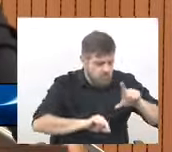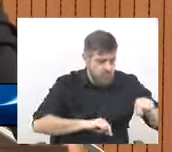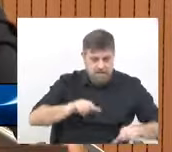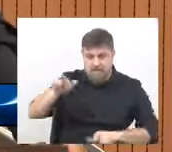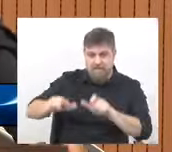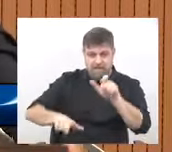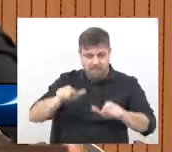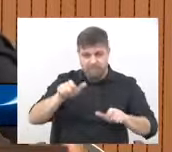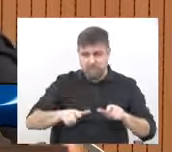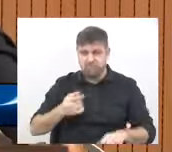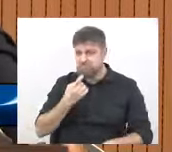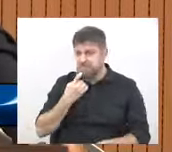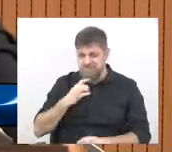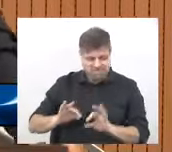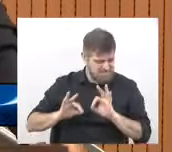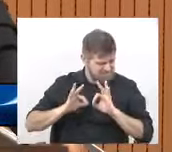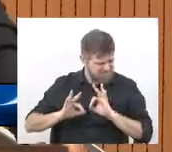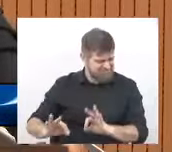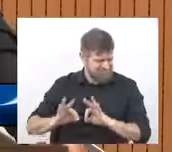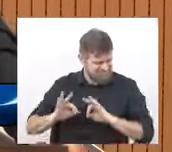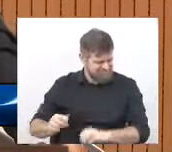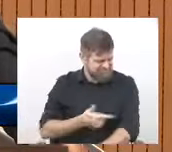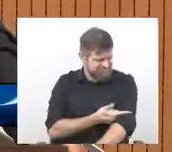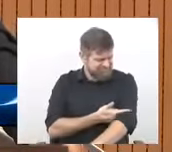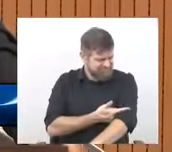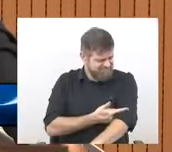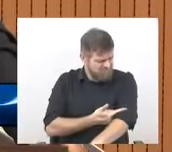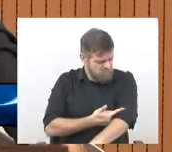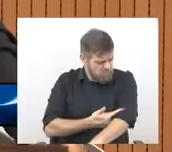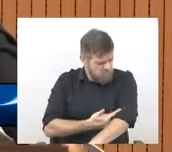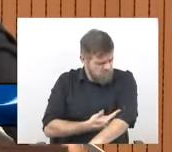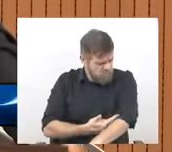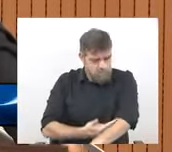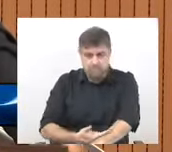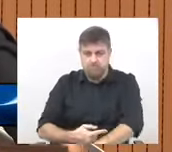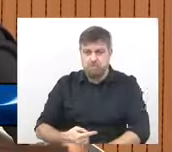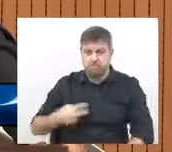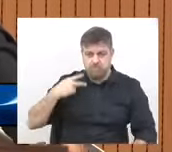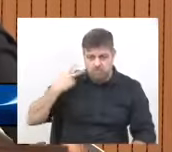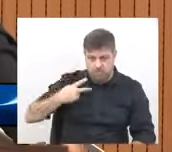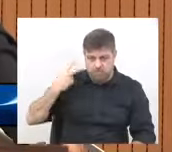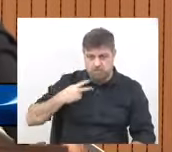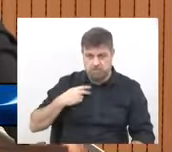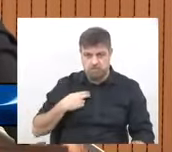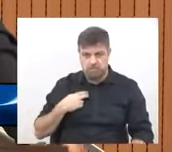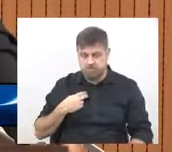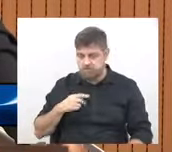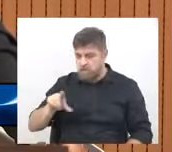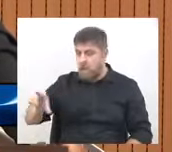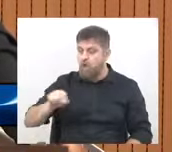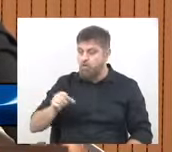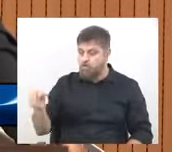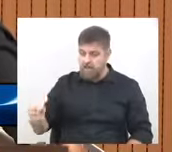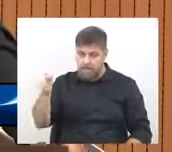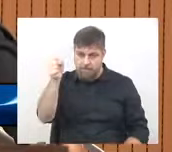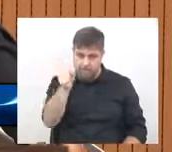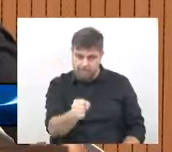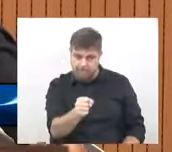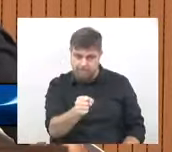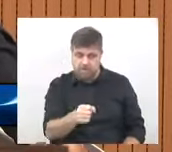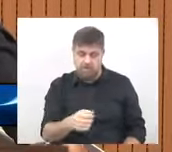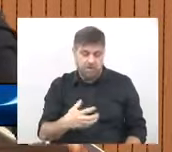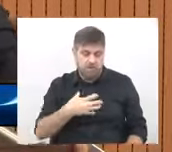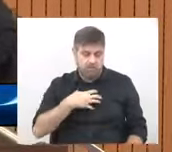de cidadão emérito. Todos, então, os vereadores que apresentaram essas pessoas, é a maneira